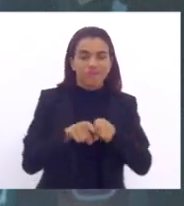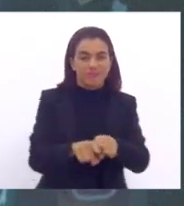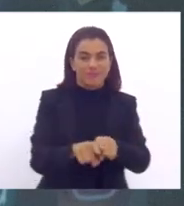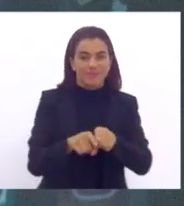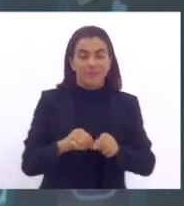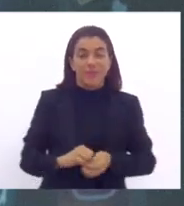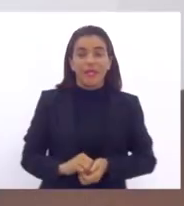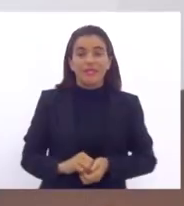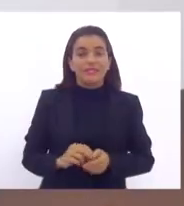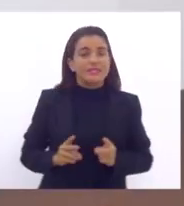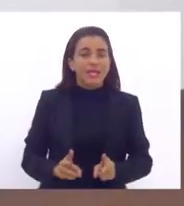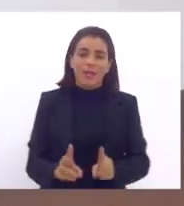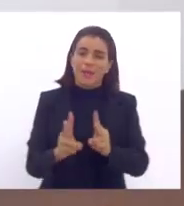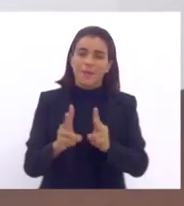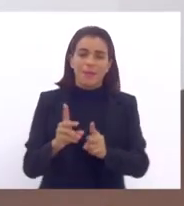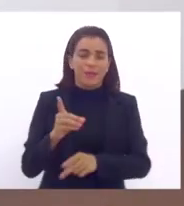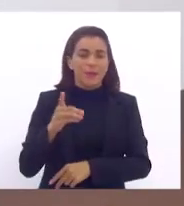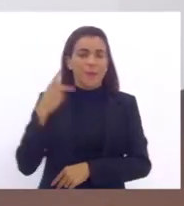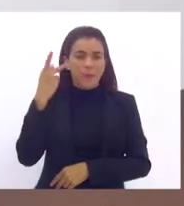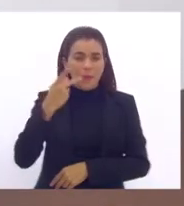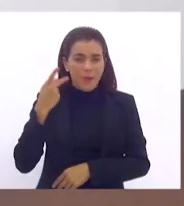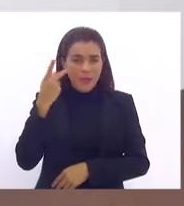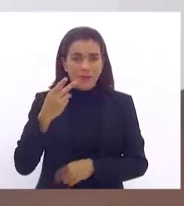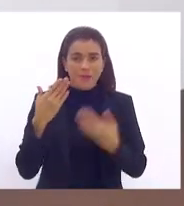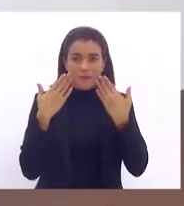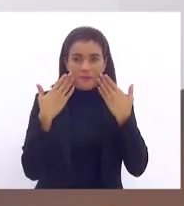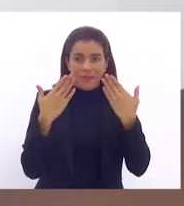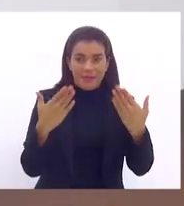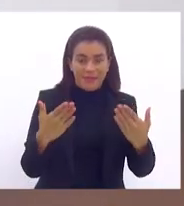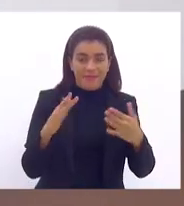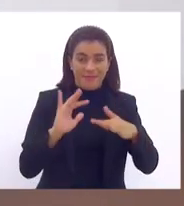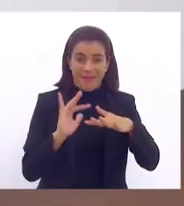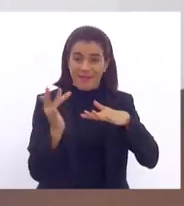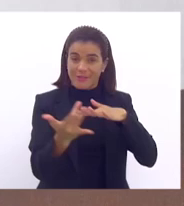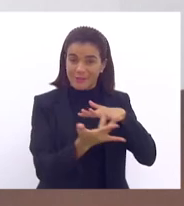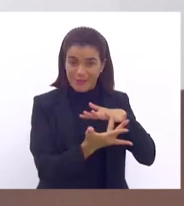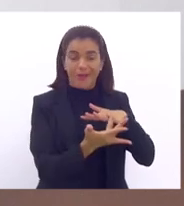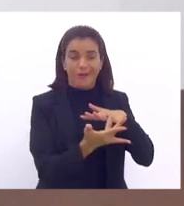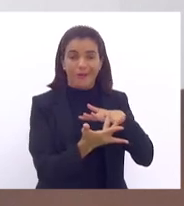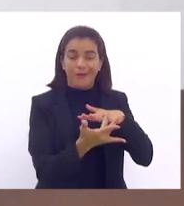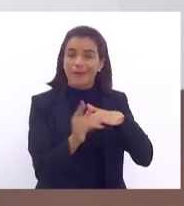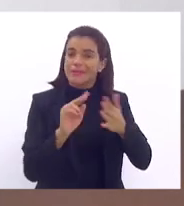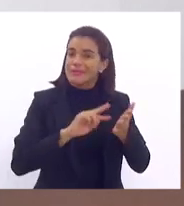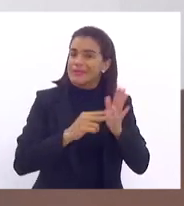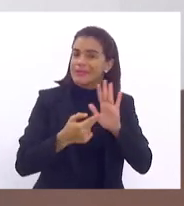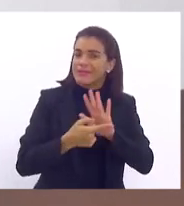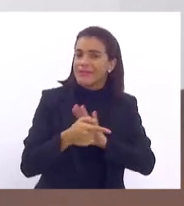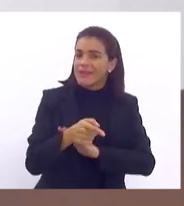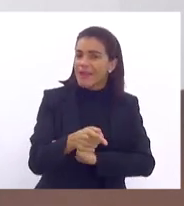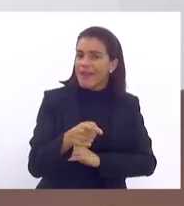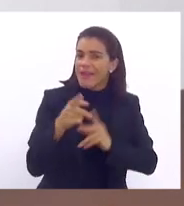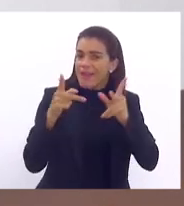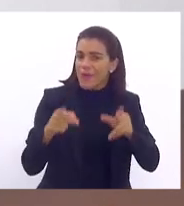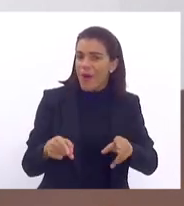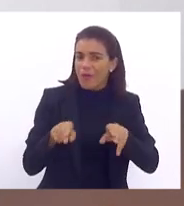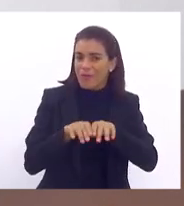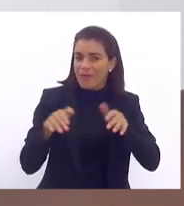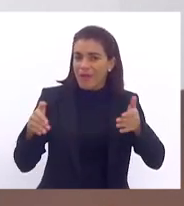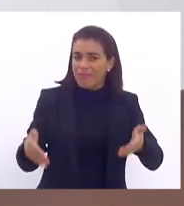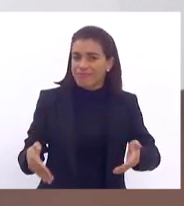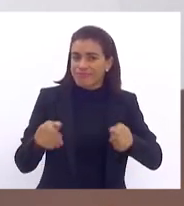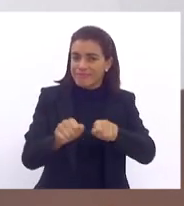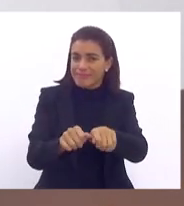as vezes que os parlamentares se manifestam por suas contas nas redes sociais equivale a ele estar da Tribuna da casa